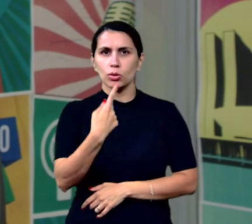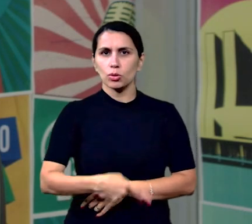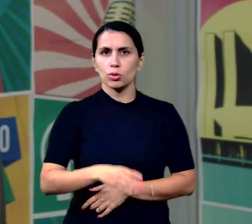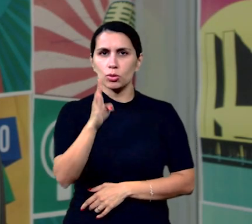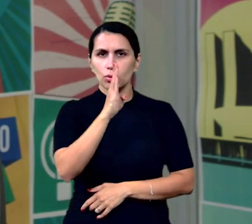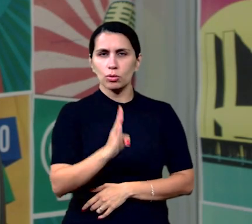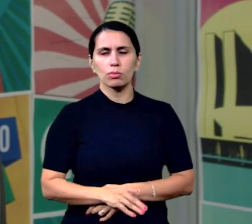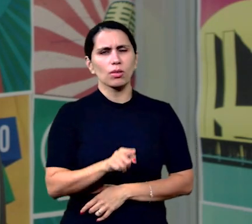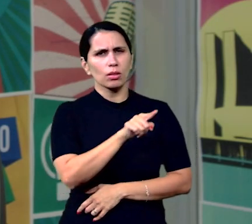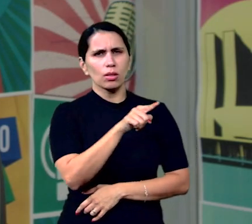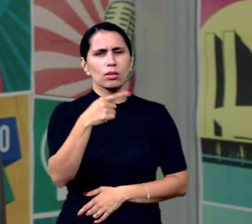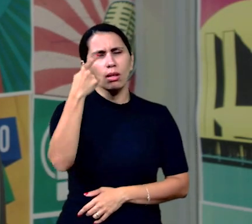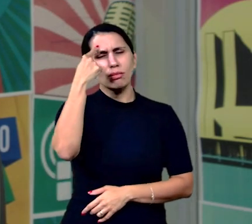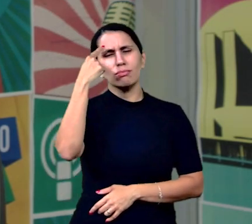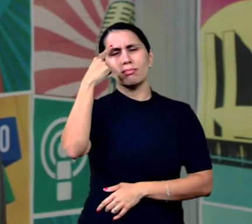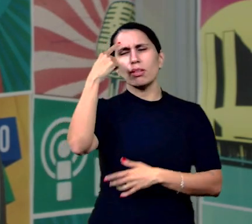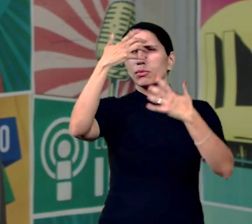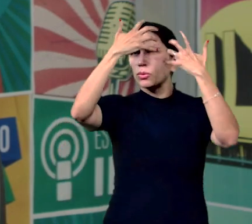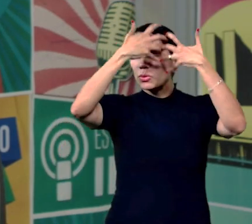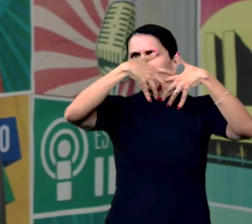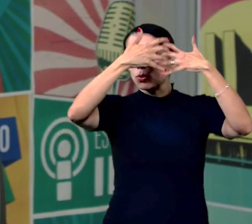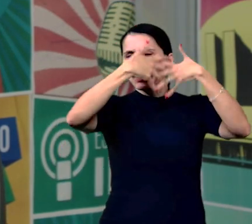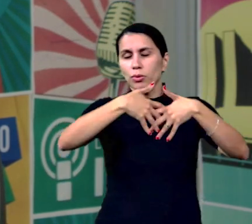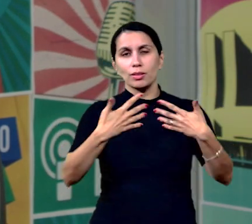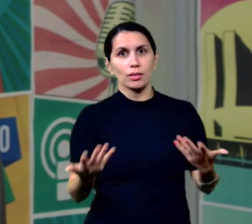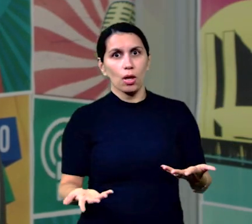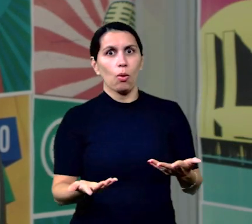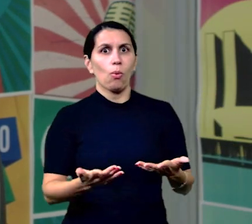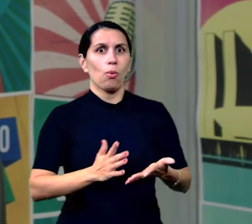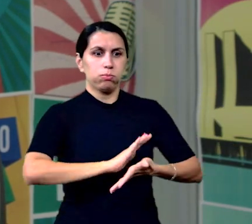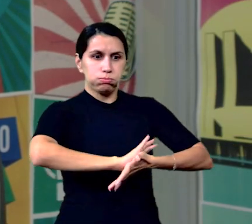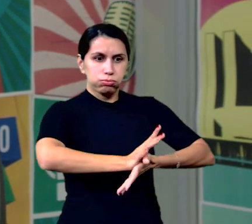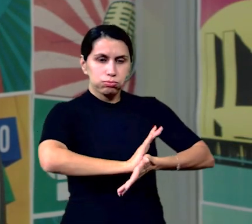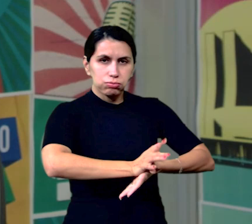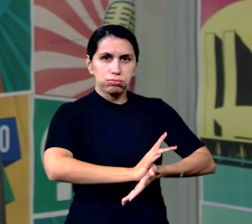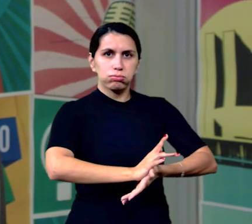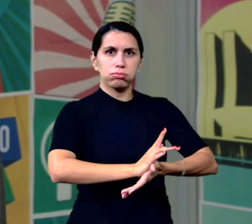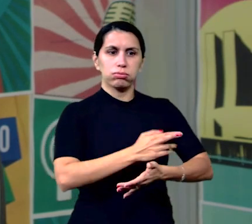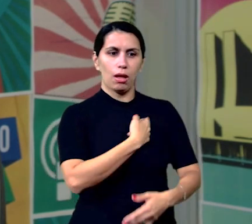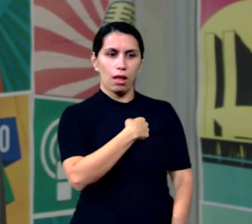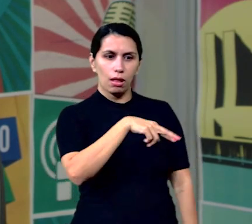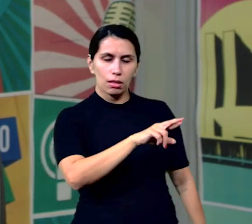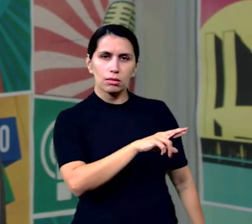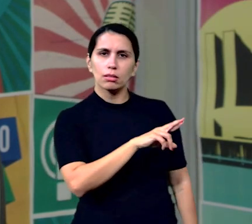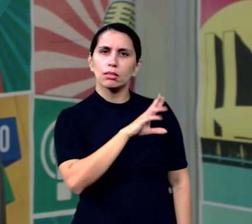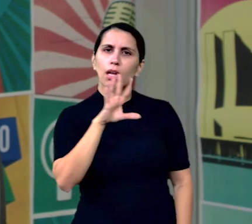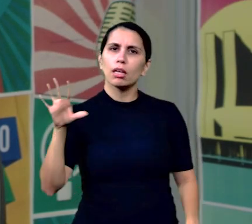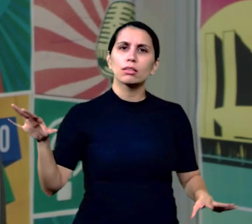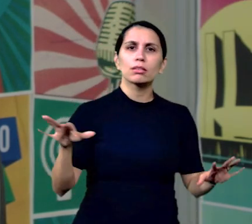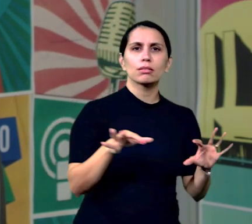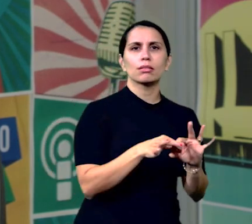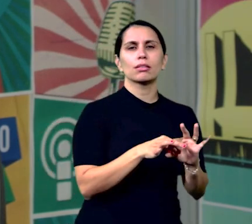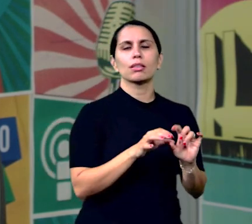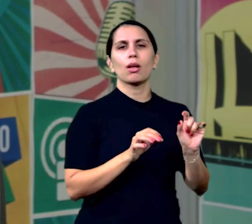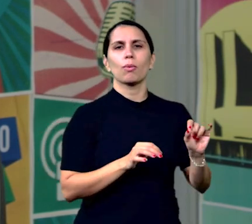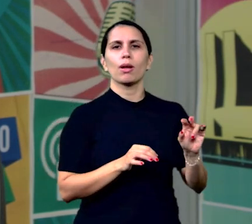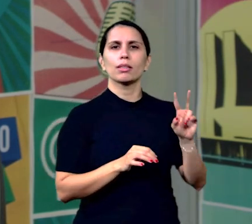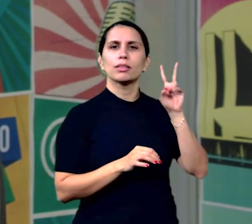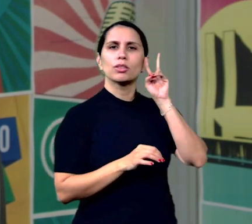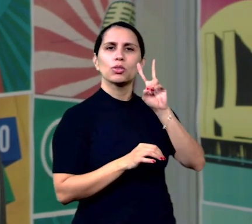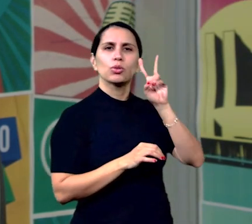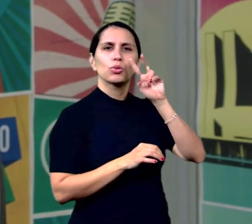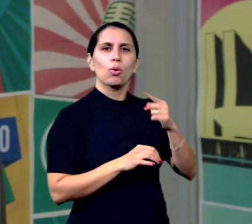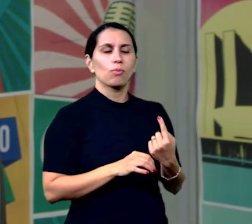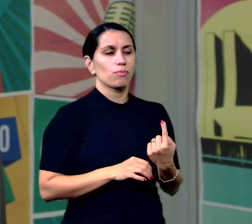Então, para pensar, não é, que, o racismo religioso está ligado, né, a essa historicidade, mas